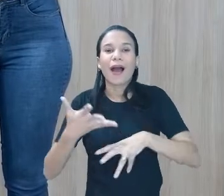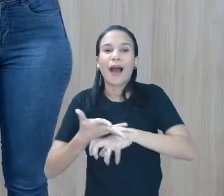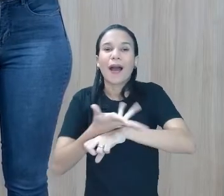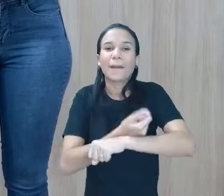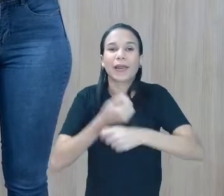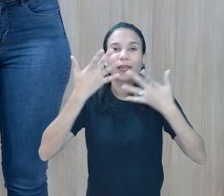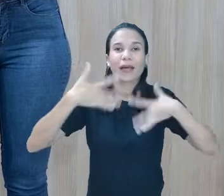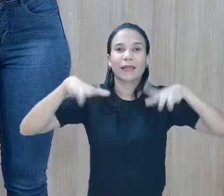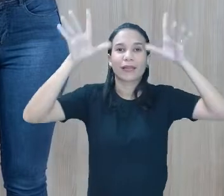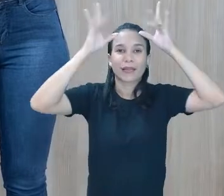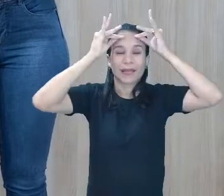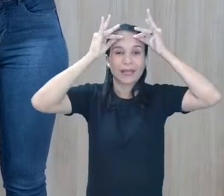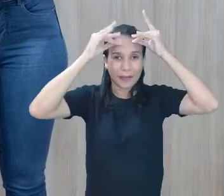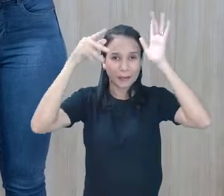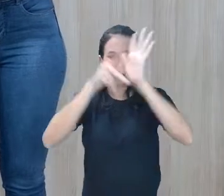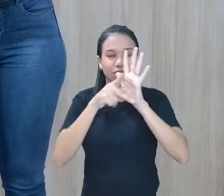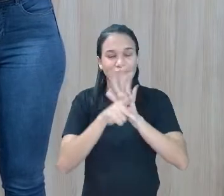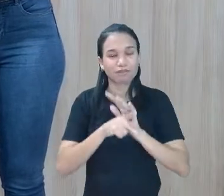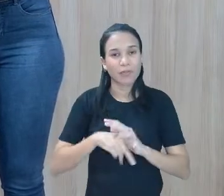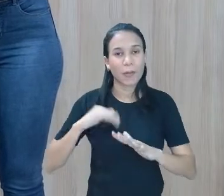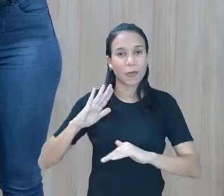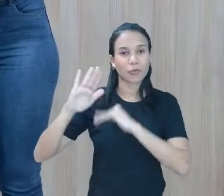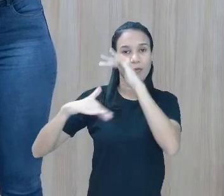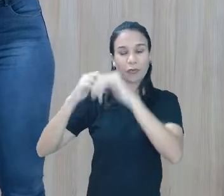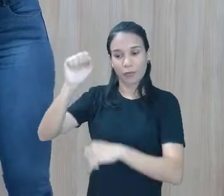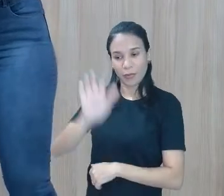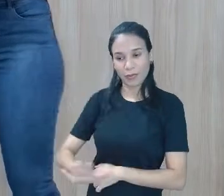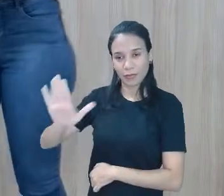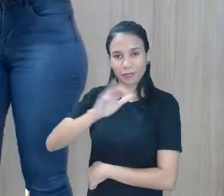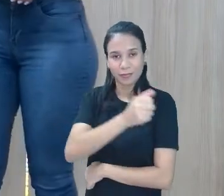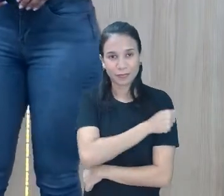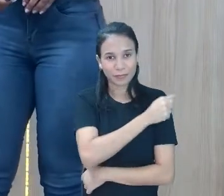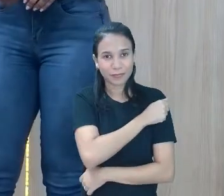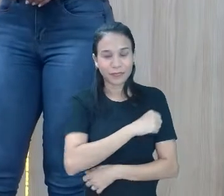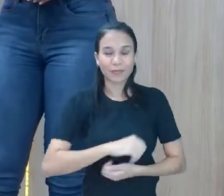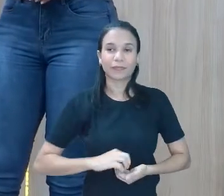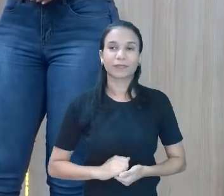habilidades indispensáveis para o desenvolvimento global desse estudante.